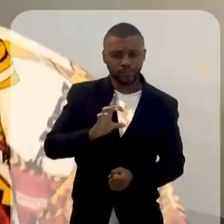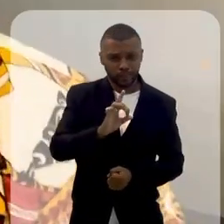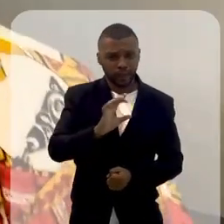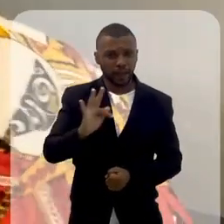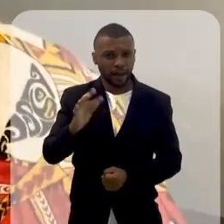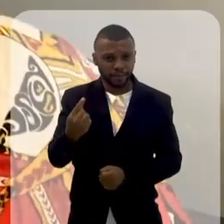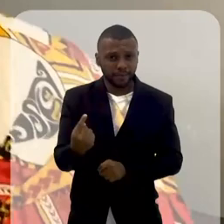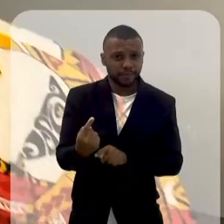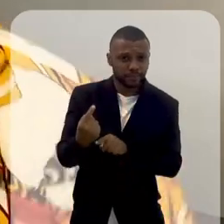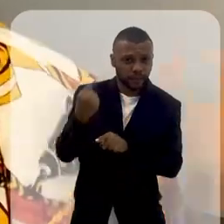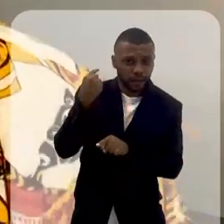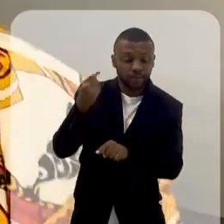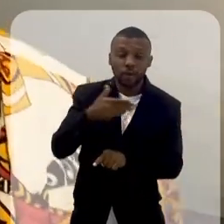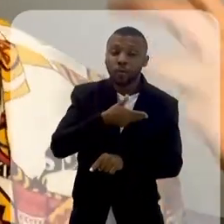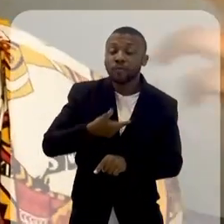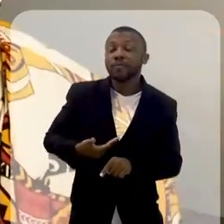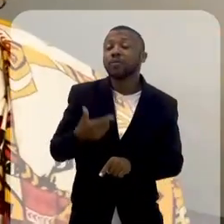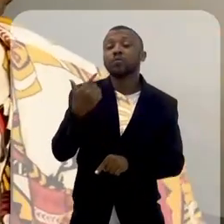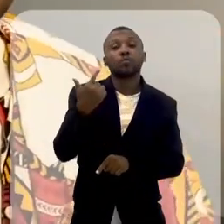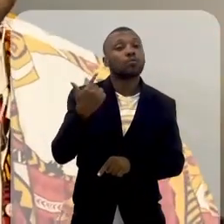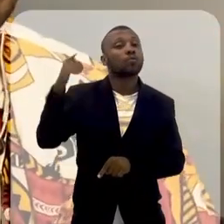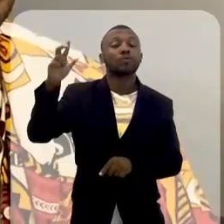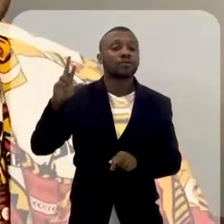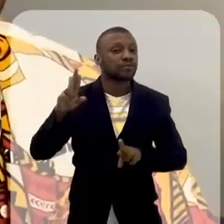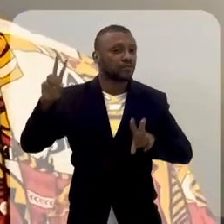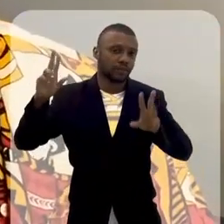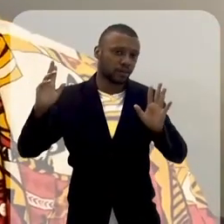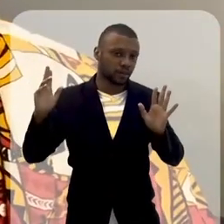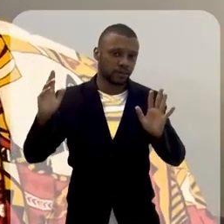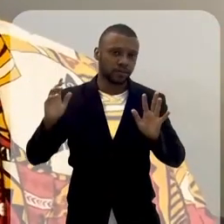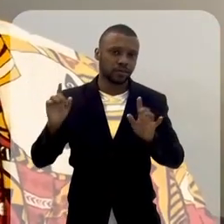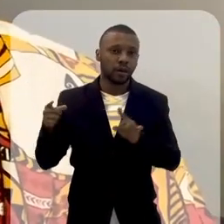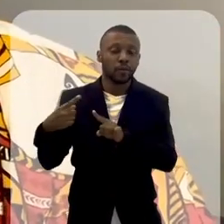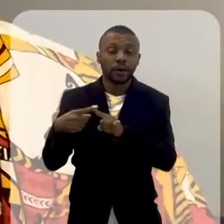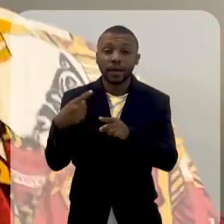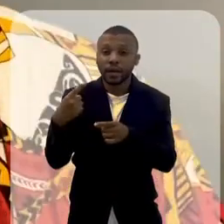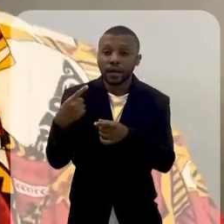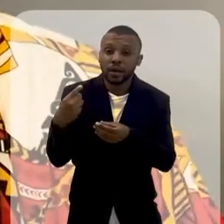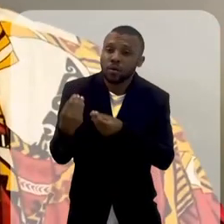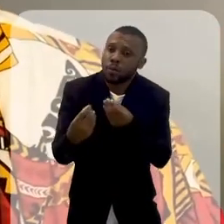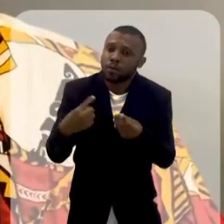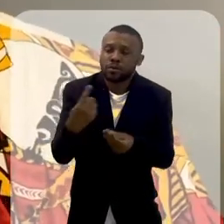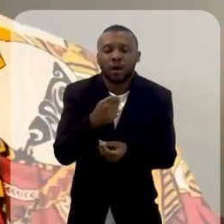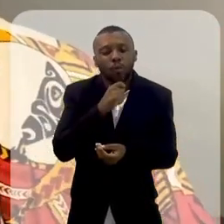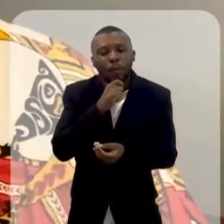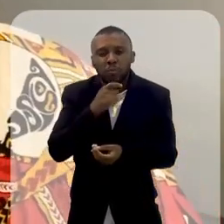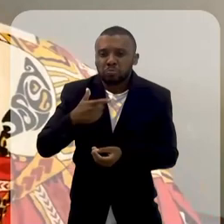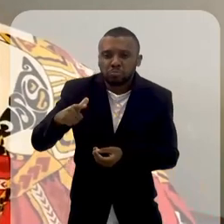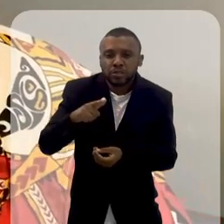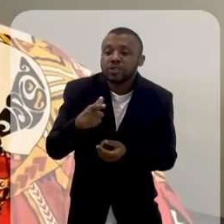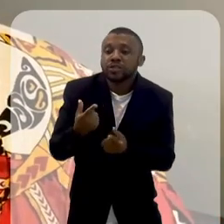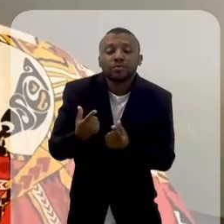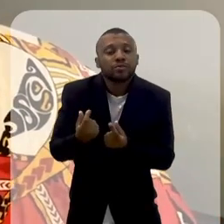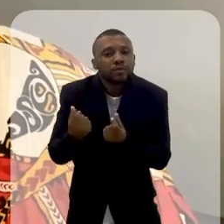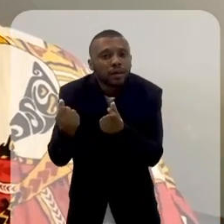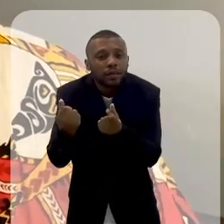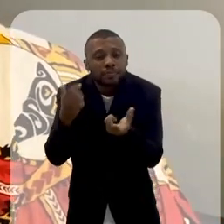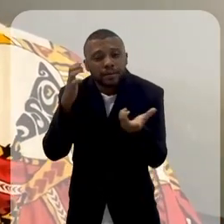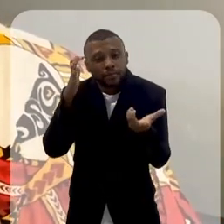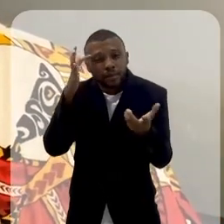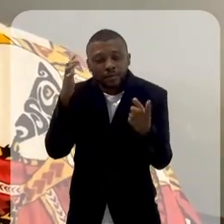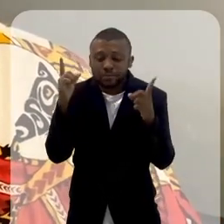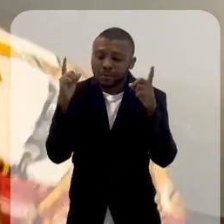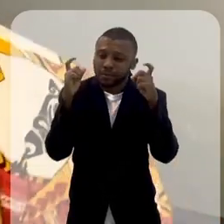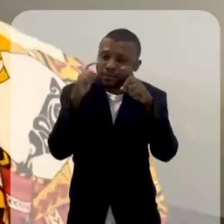bolsa do Distrito Federal na época, outro governo, outro momento. Porque, como a gente não tinha dinheiro e era uma situação